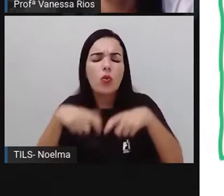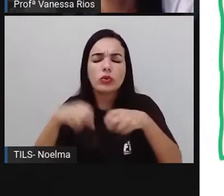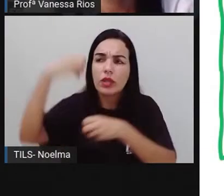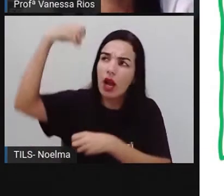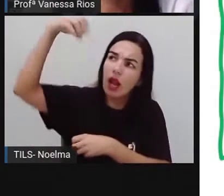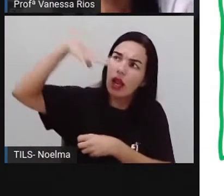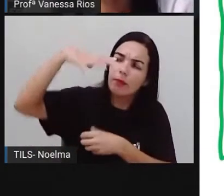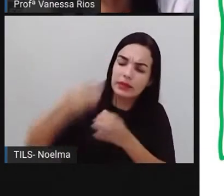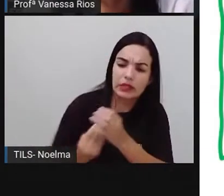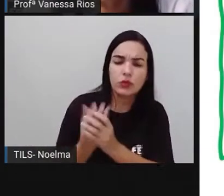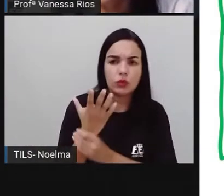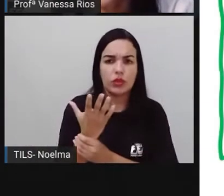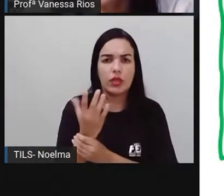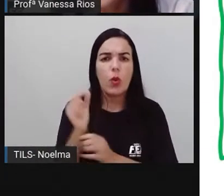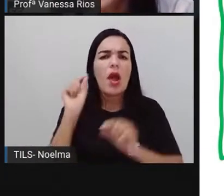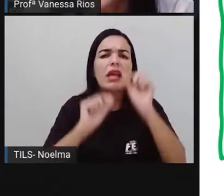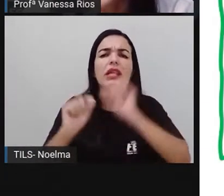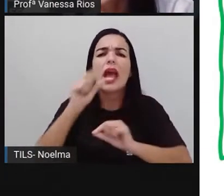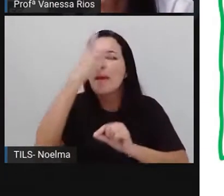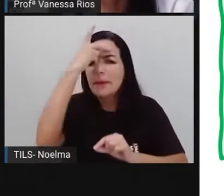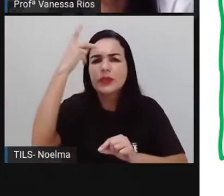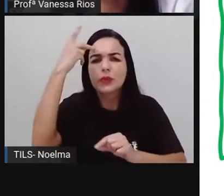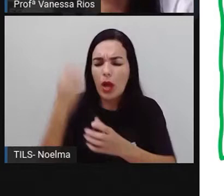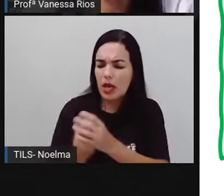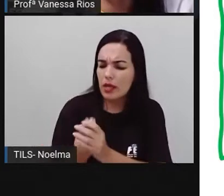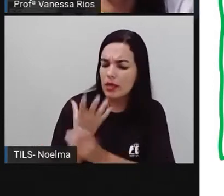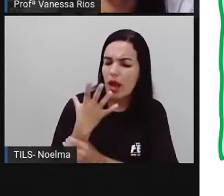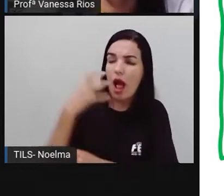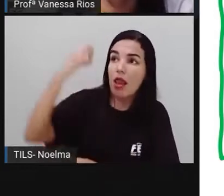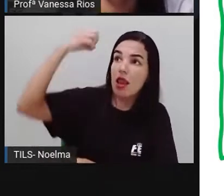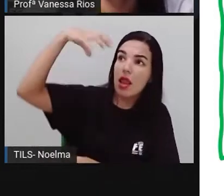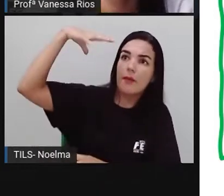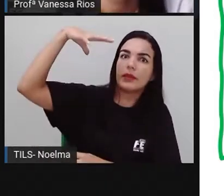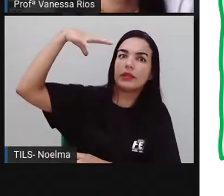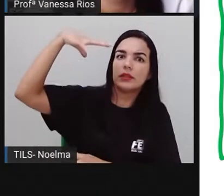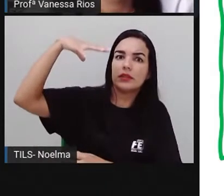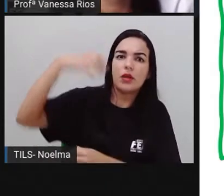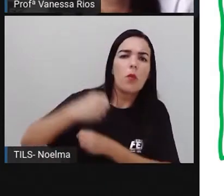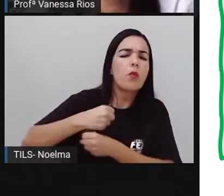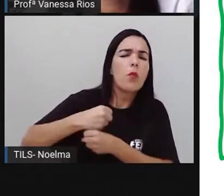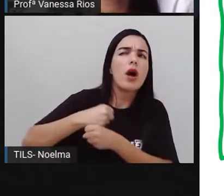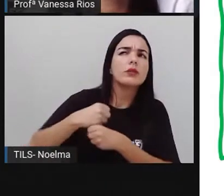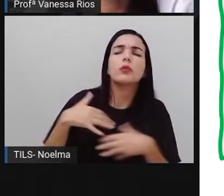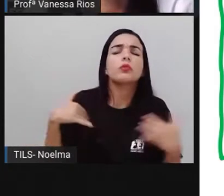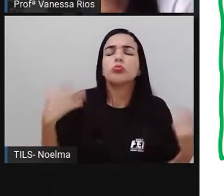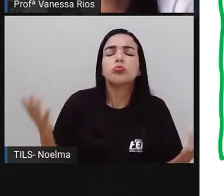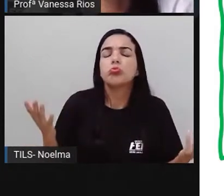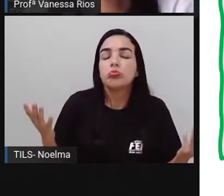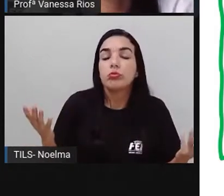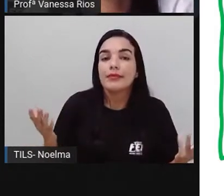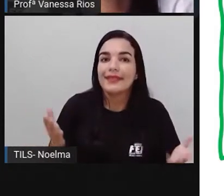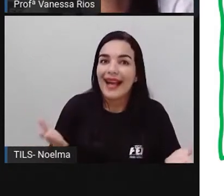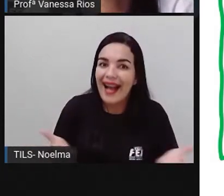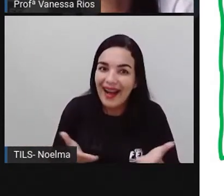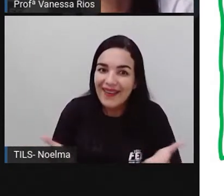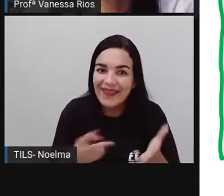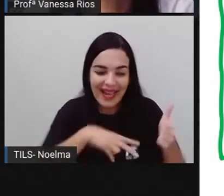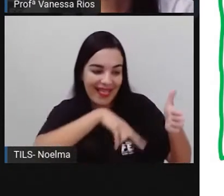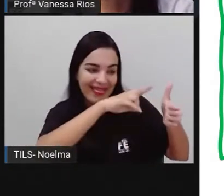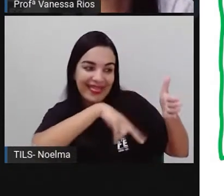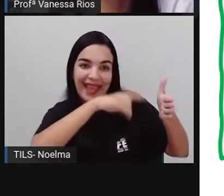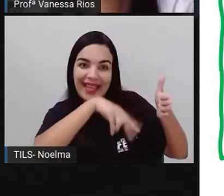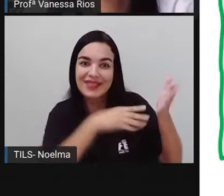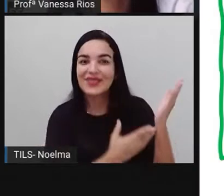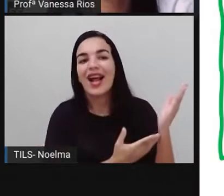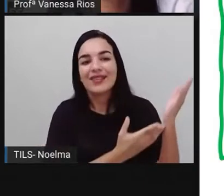veio? Quem criou a lâmpada? Quando ela surgiu? A gente vai saber, né, a partir da